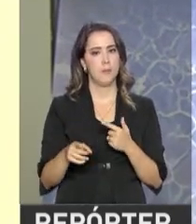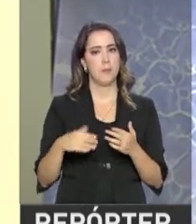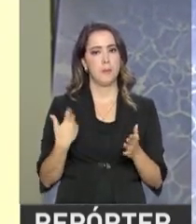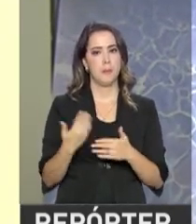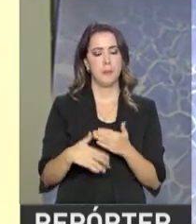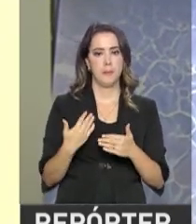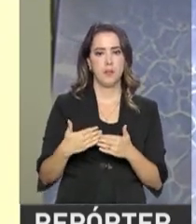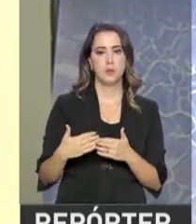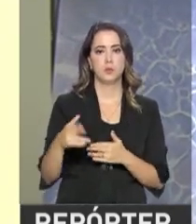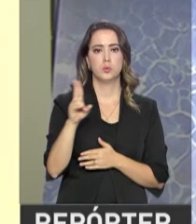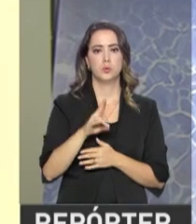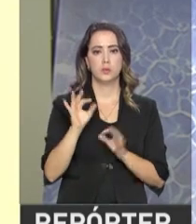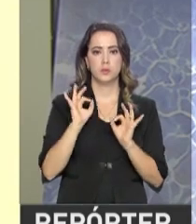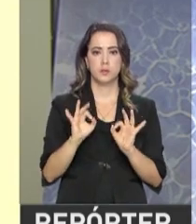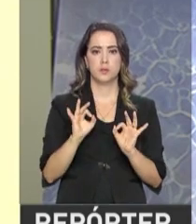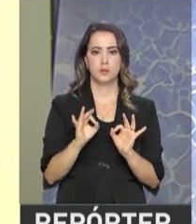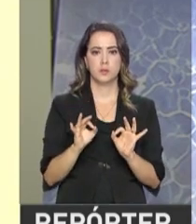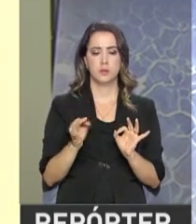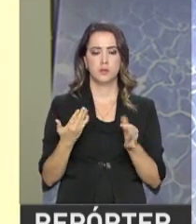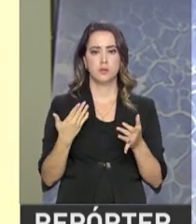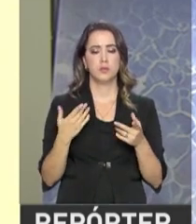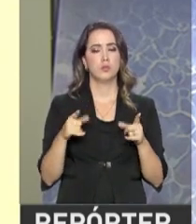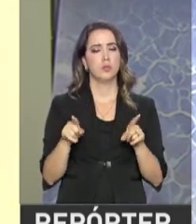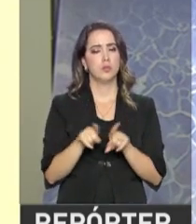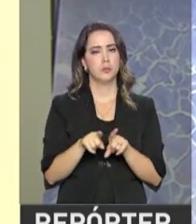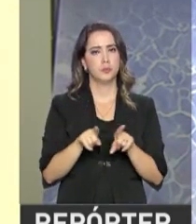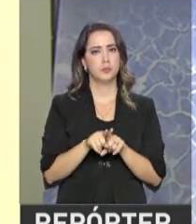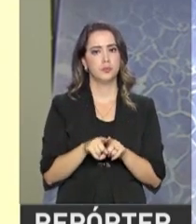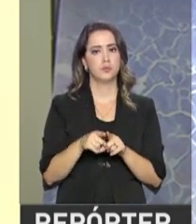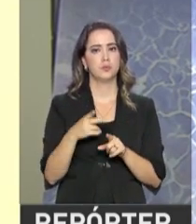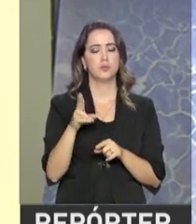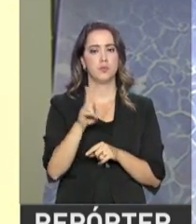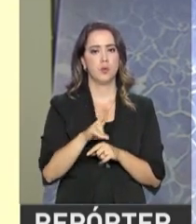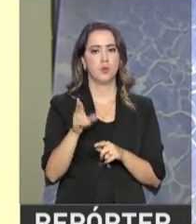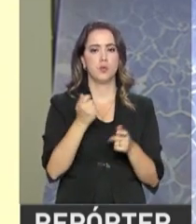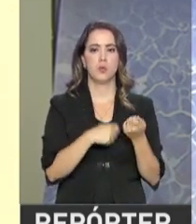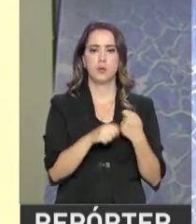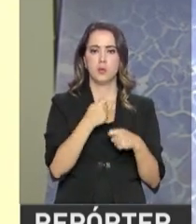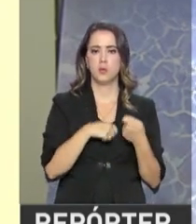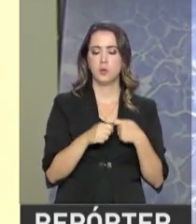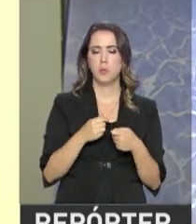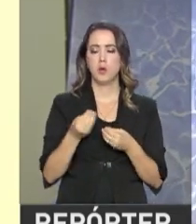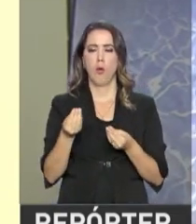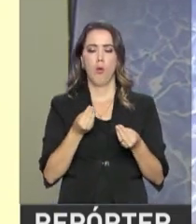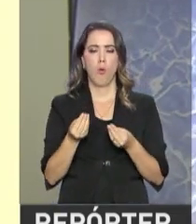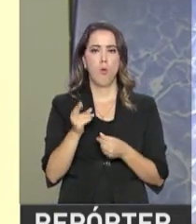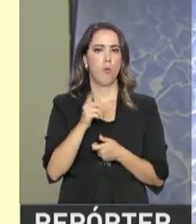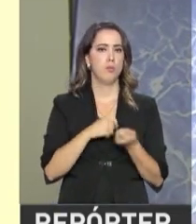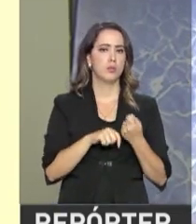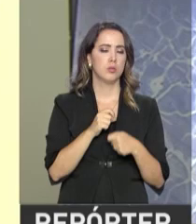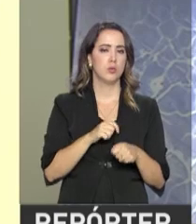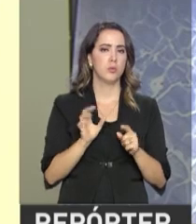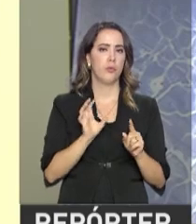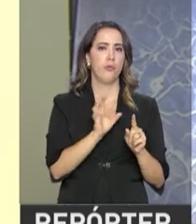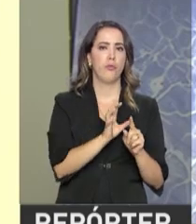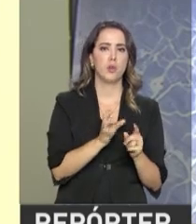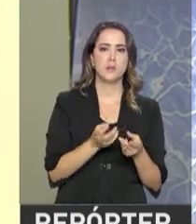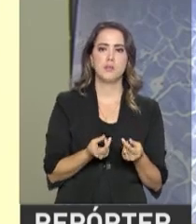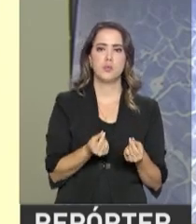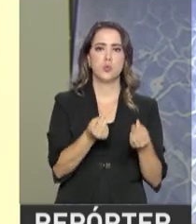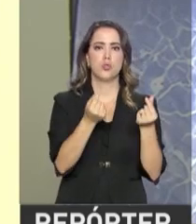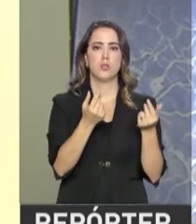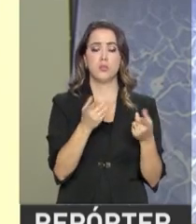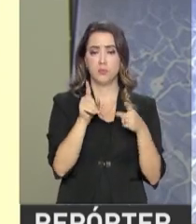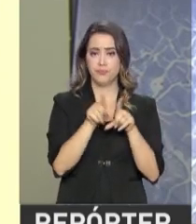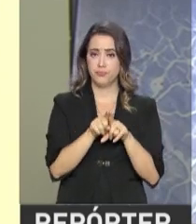compatibilizar os usos ea inserção cada vez mais na componente económica dos usos como que a água tem impactado esses usos é